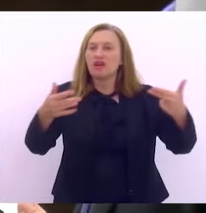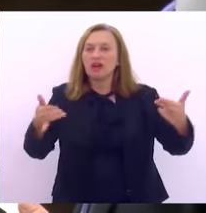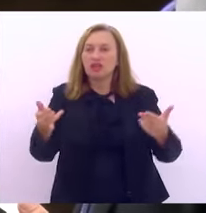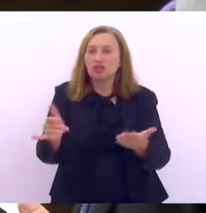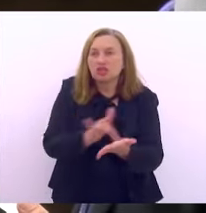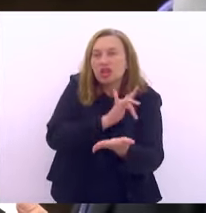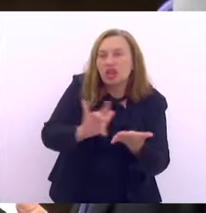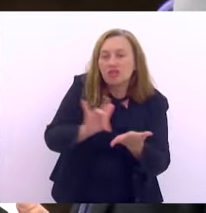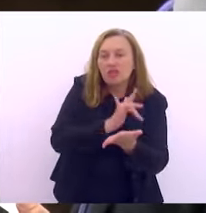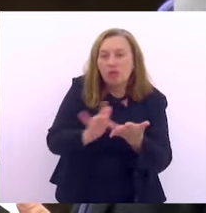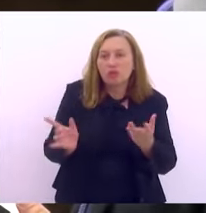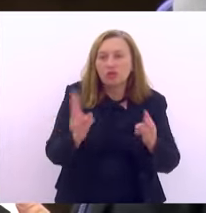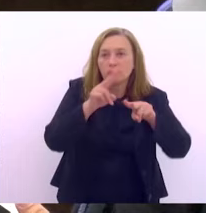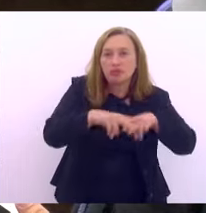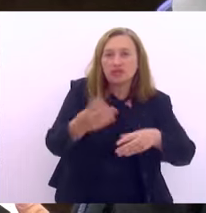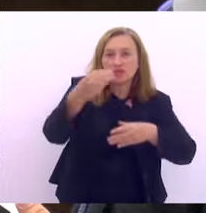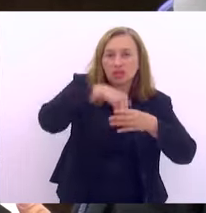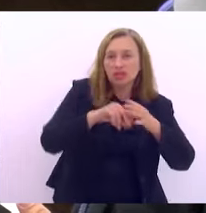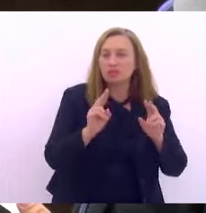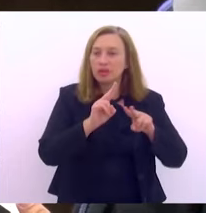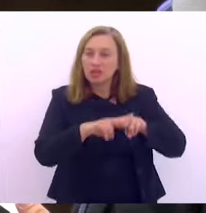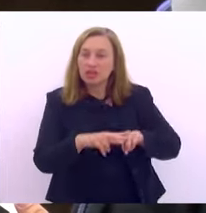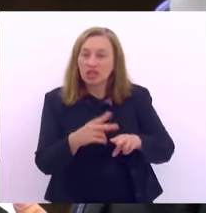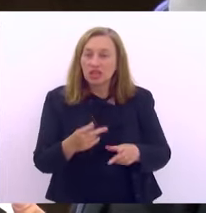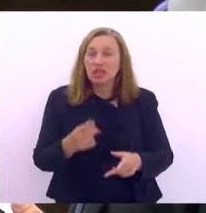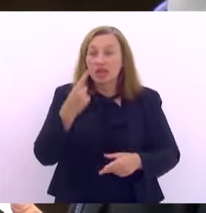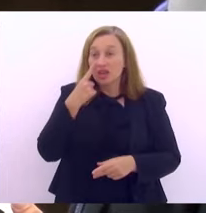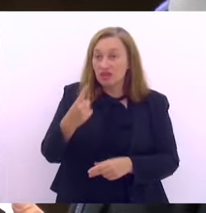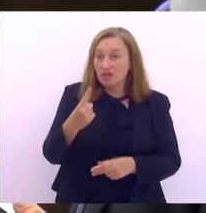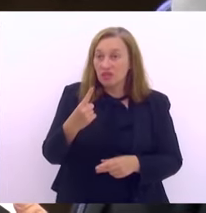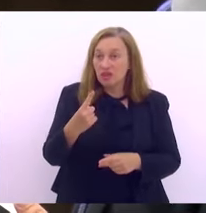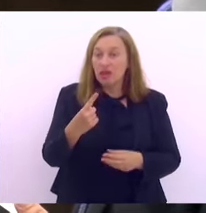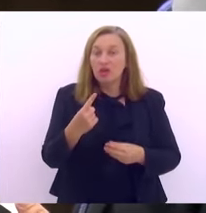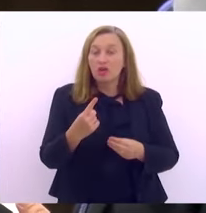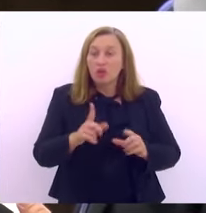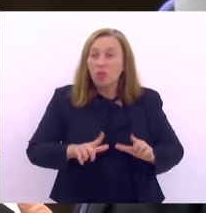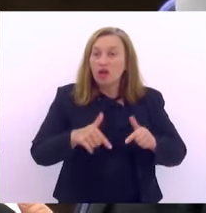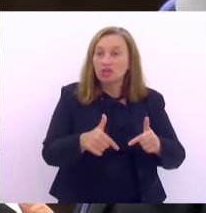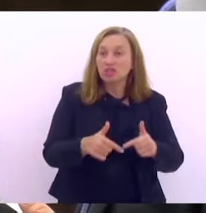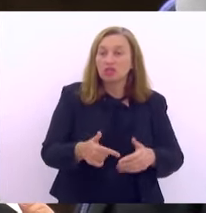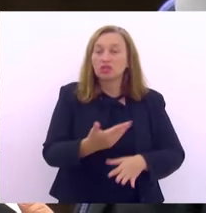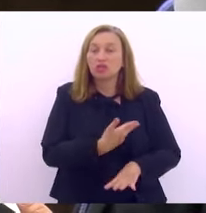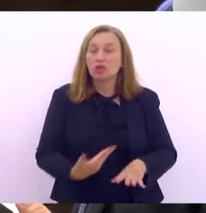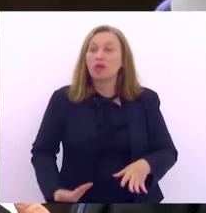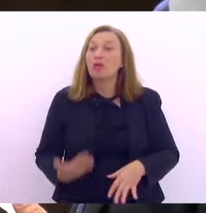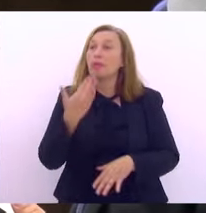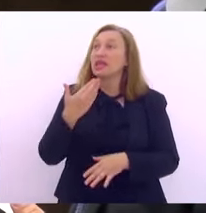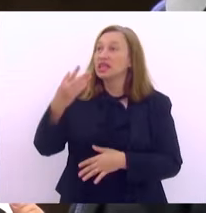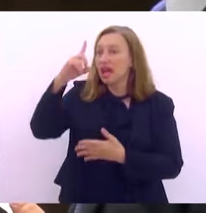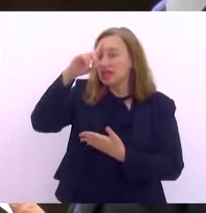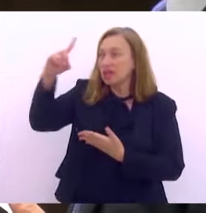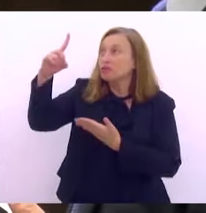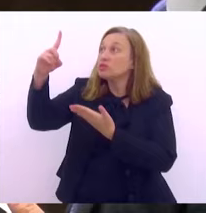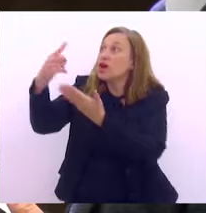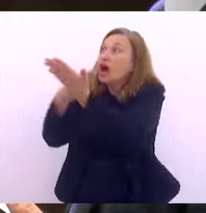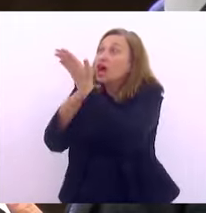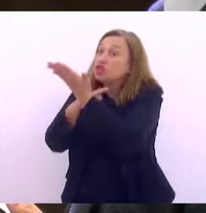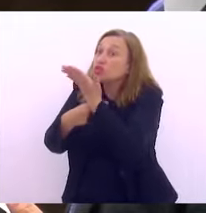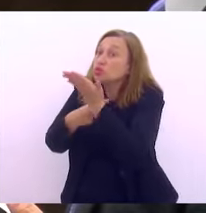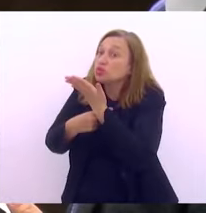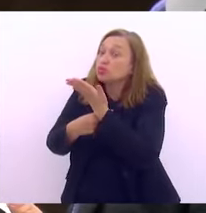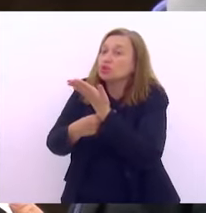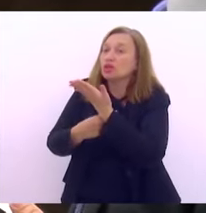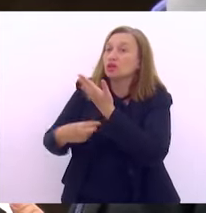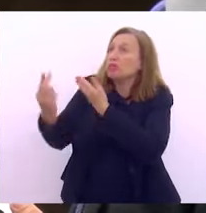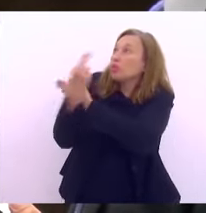presos dentro dos presídios e vê a colocação das autoridades, a gente tem que pedir ajuda a Deus aí, pedir que Deus entre nessa